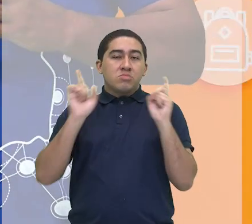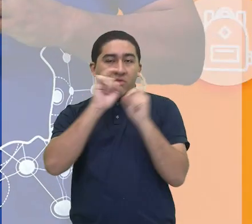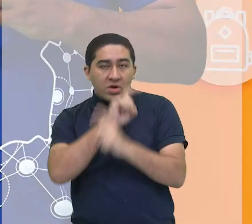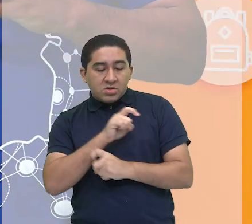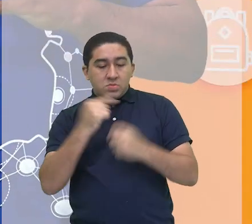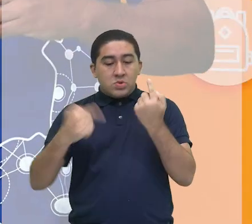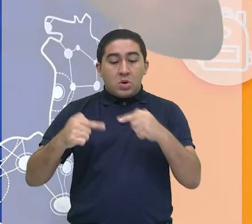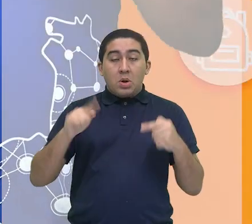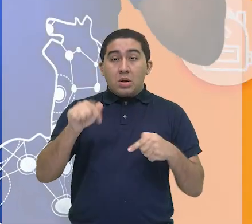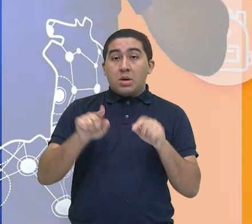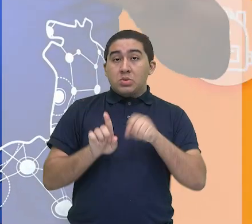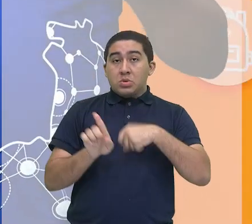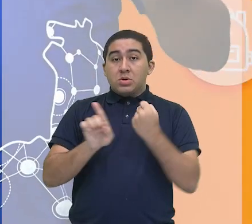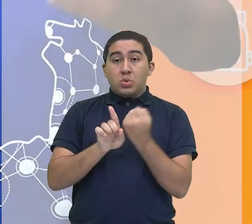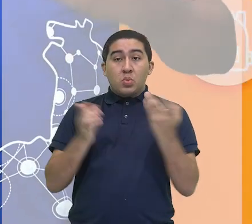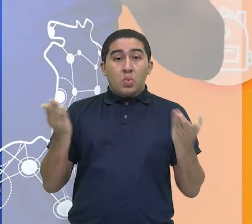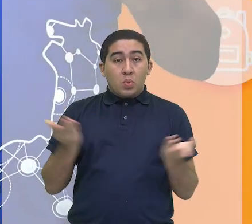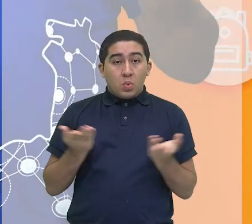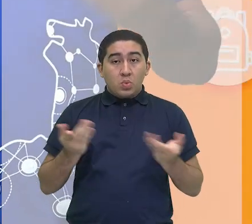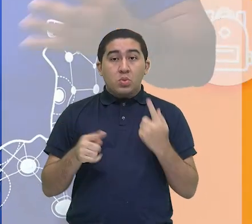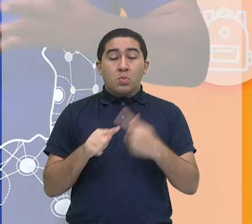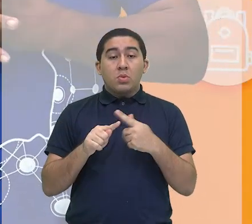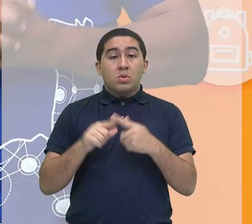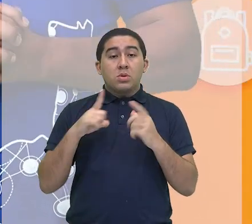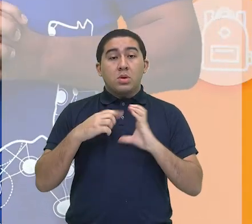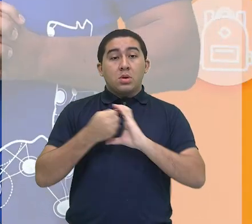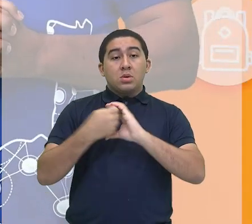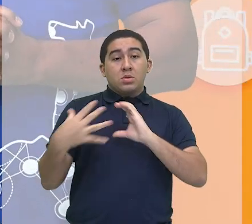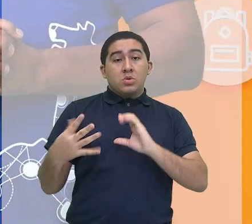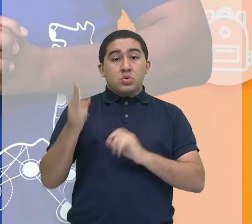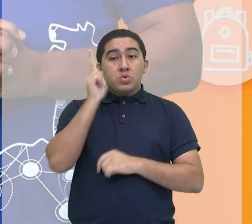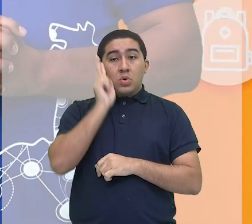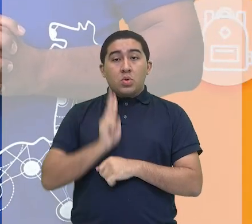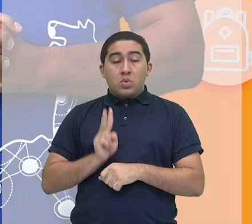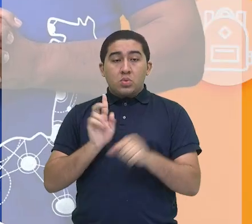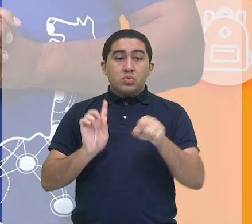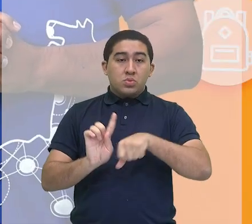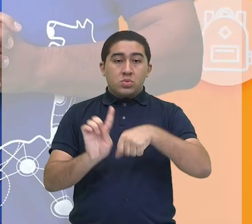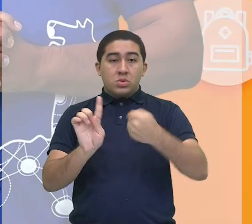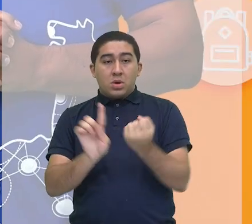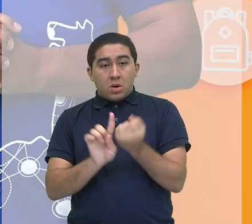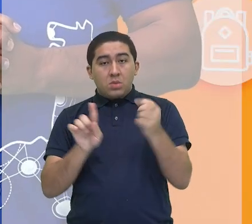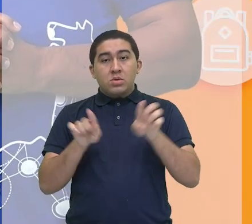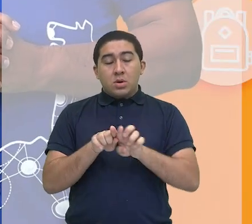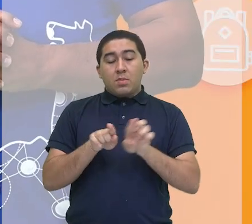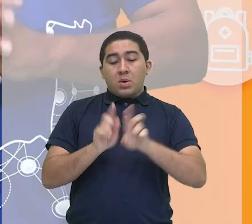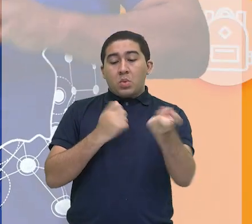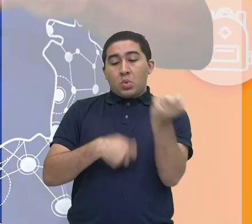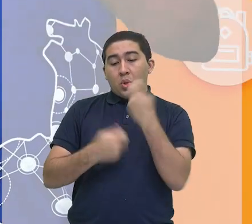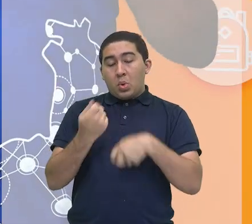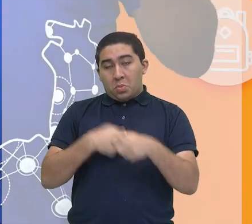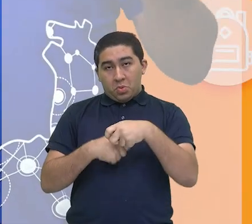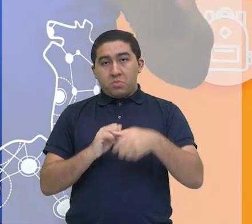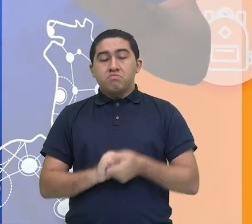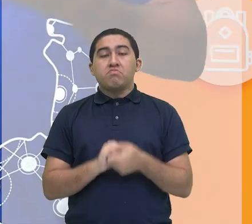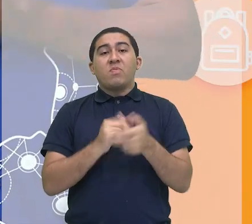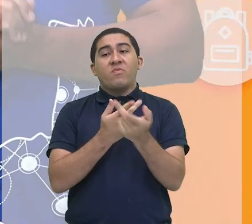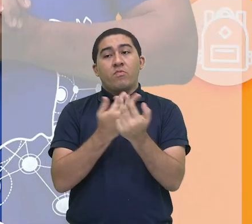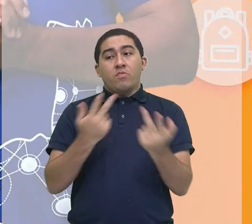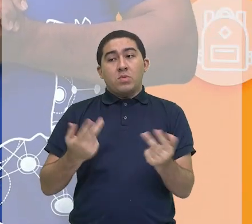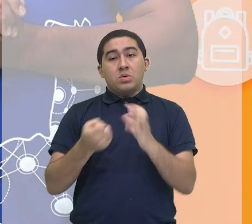atual, devido, né, aos fatores históricos, né, sociais, né, econômicos, vários